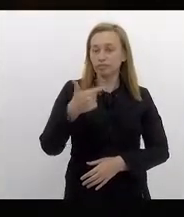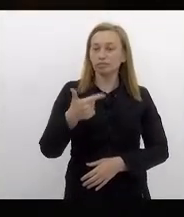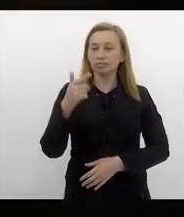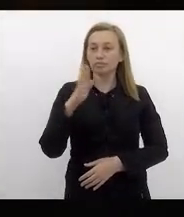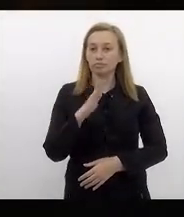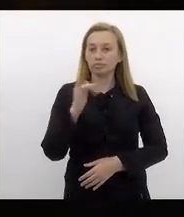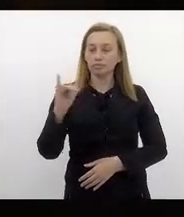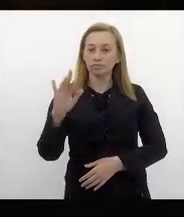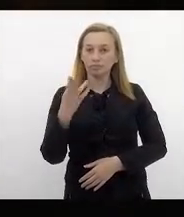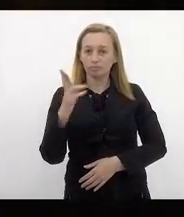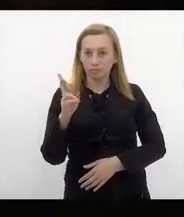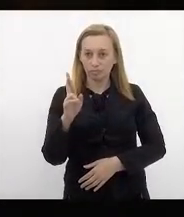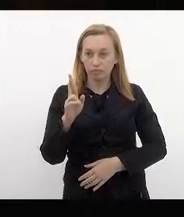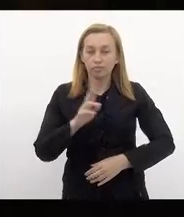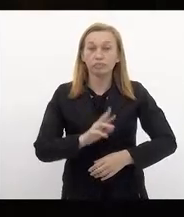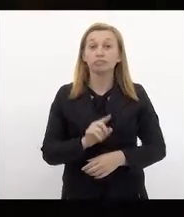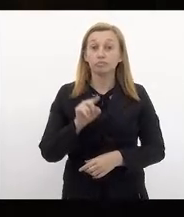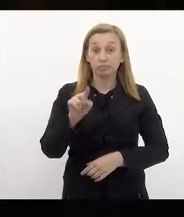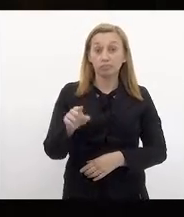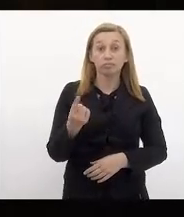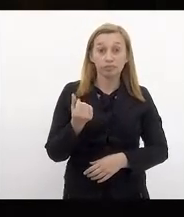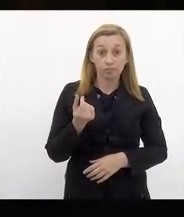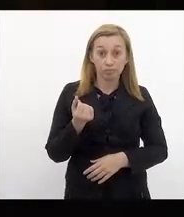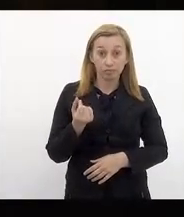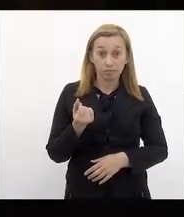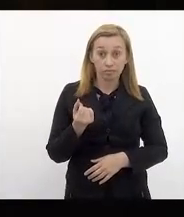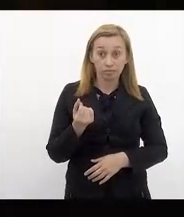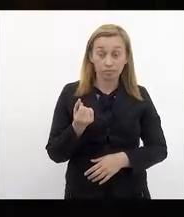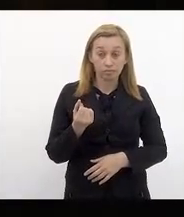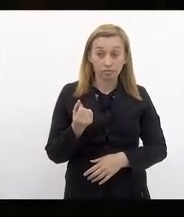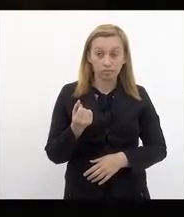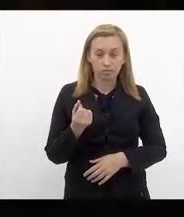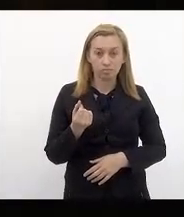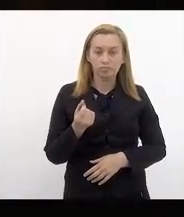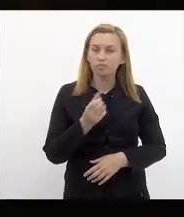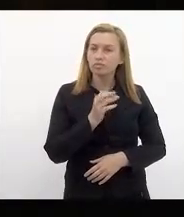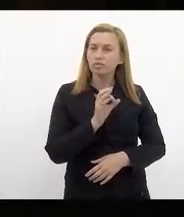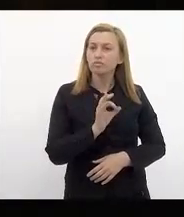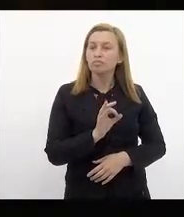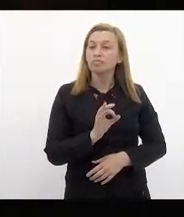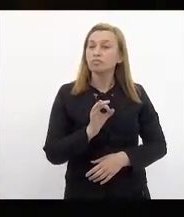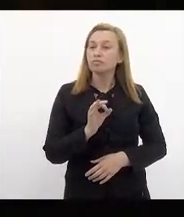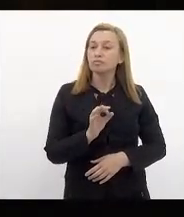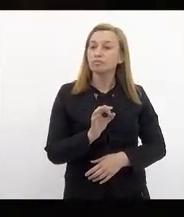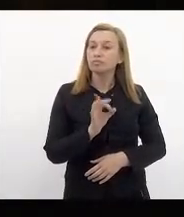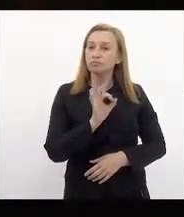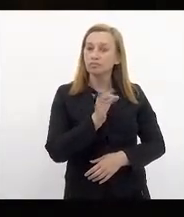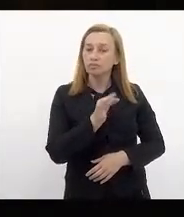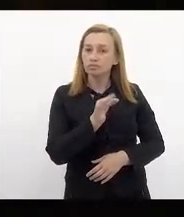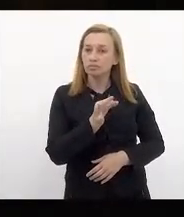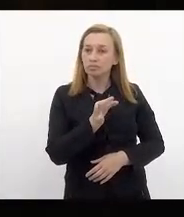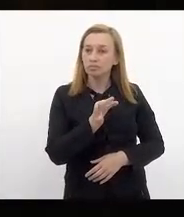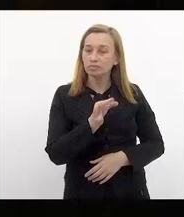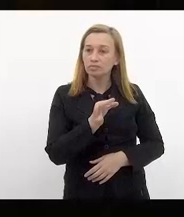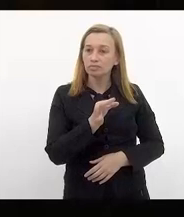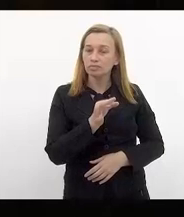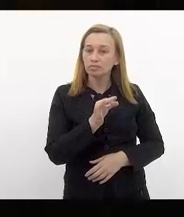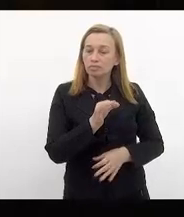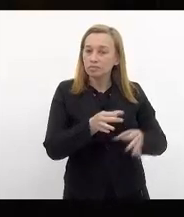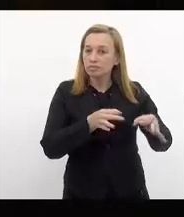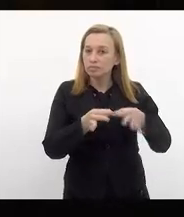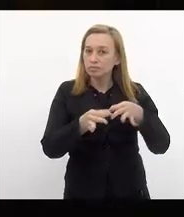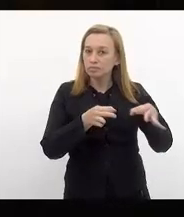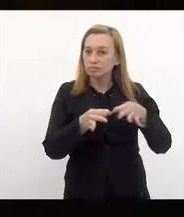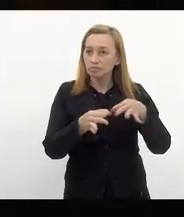bilhões. Esse dinheiro é um dinheiro suficiente para dar uma